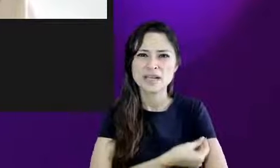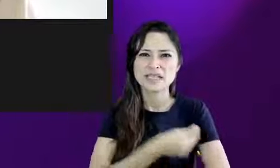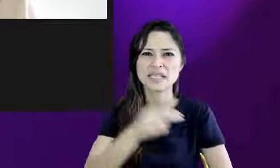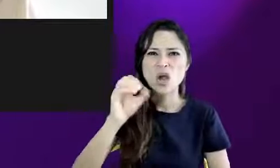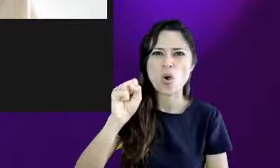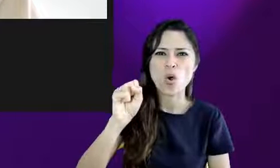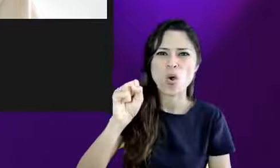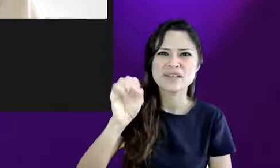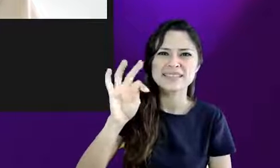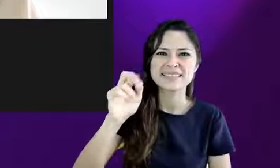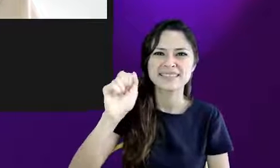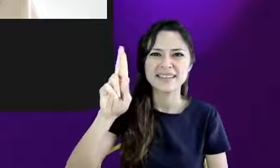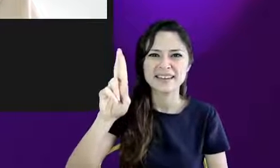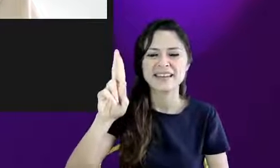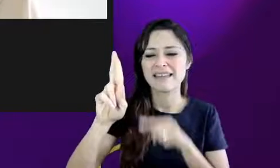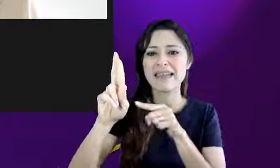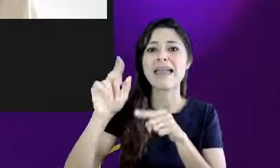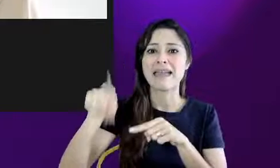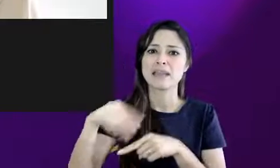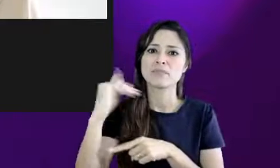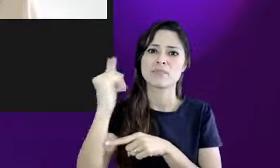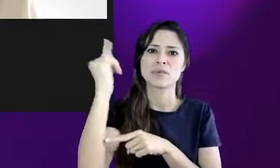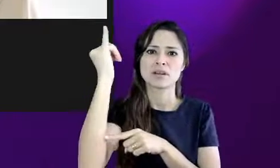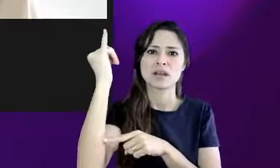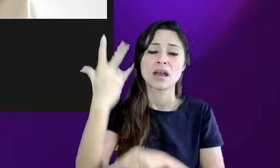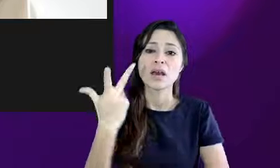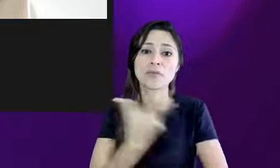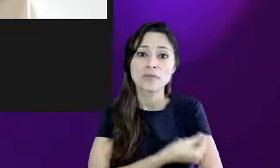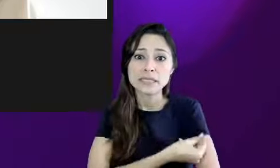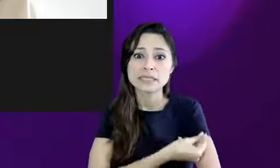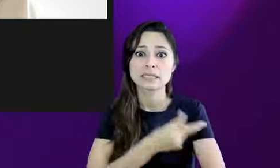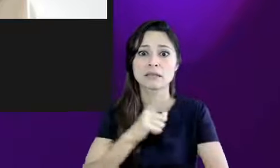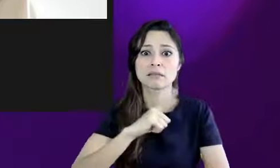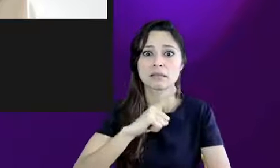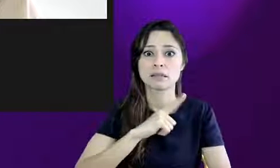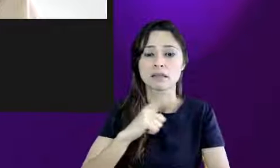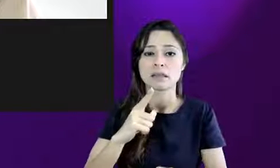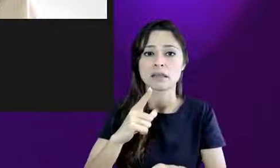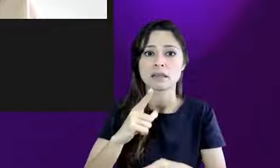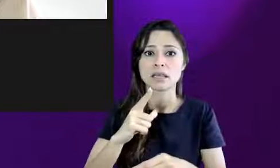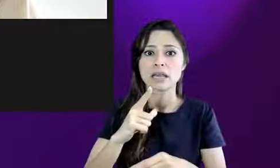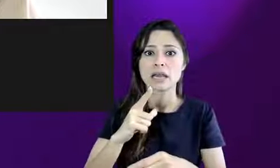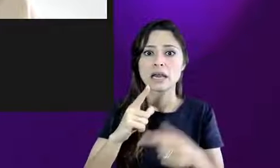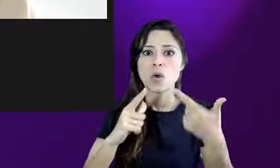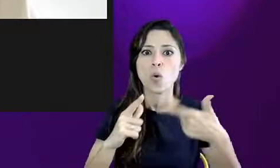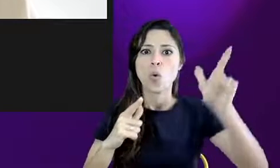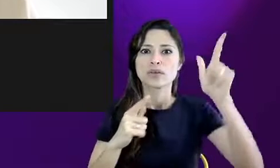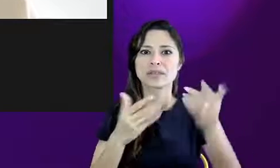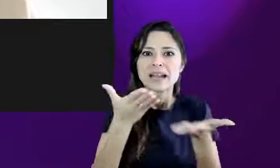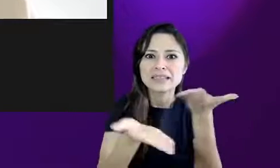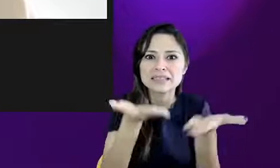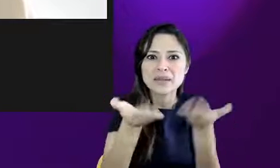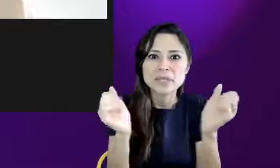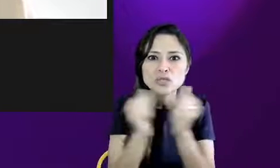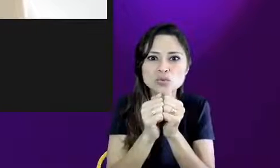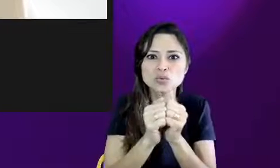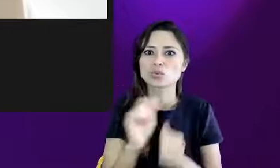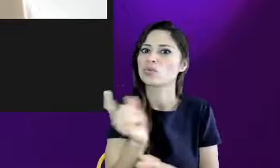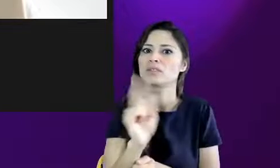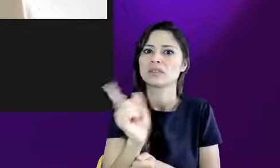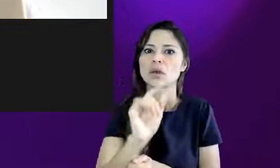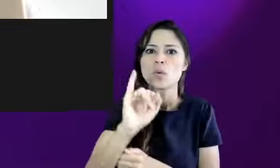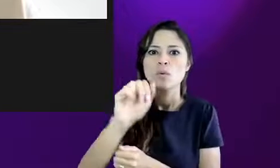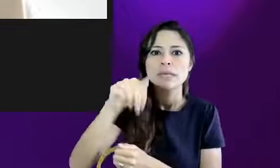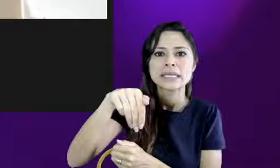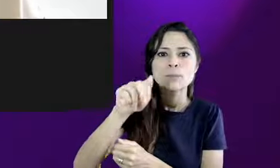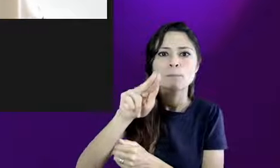importante. Infelizmente, a vacina que nós podemos fazer sem interferência com a terapia imunossupressora é a vacina